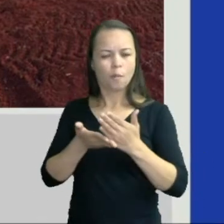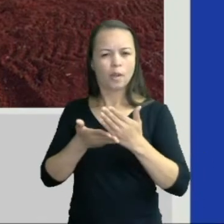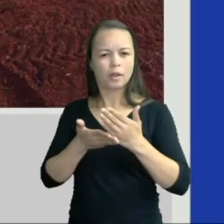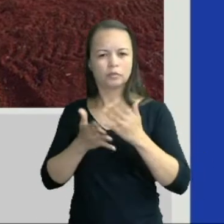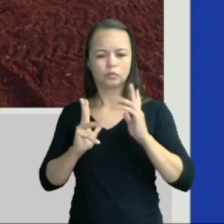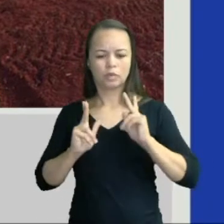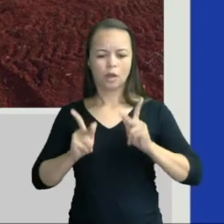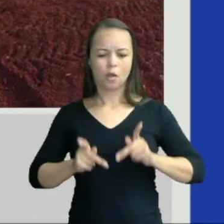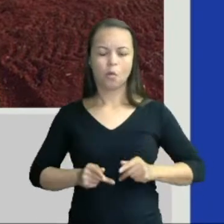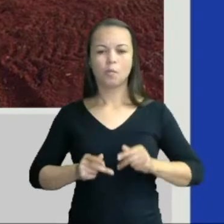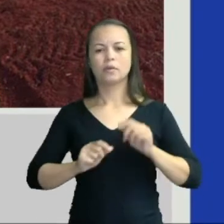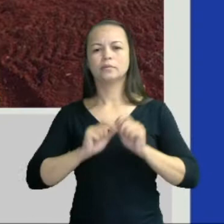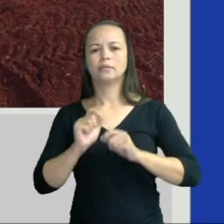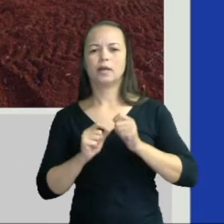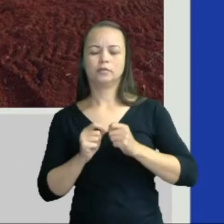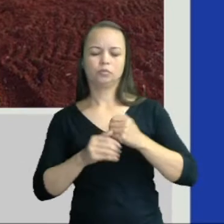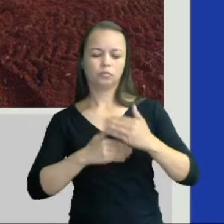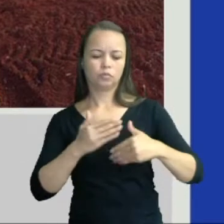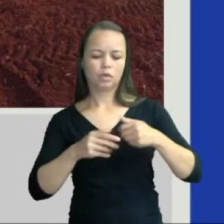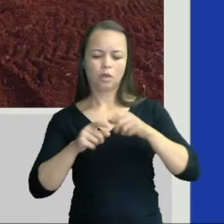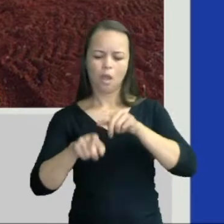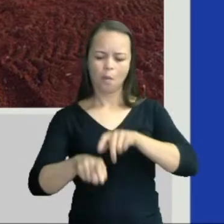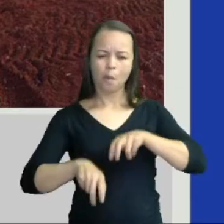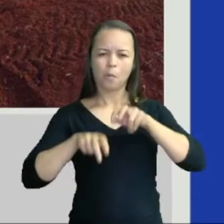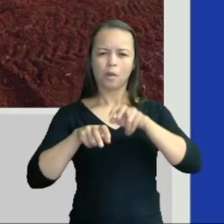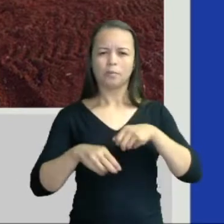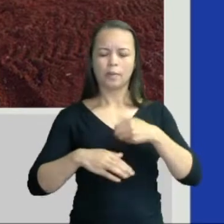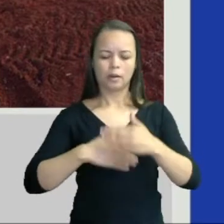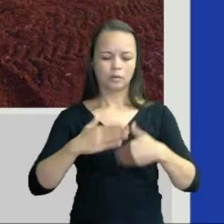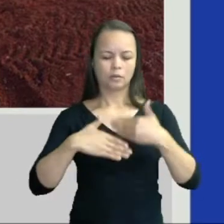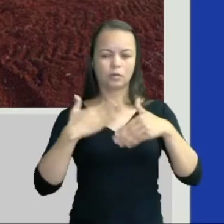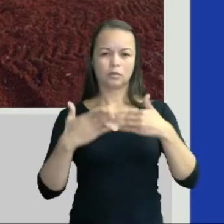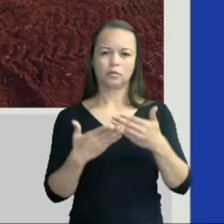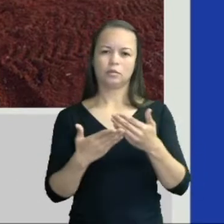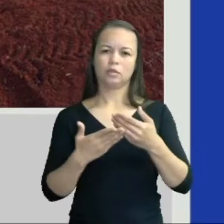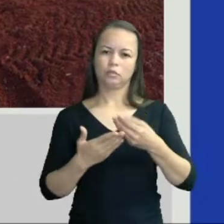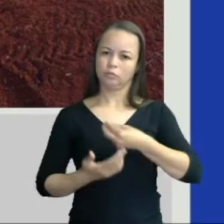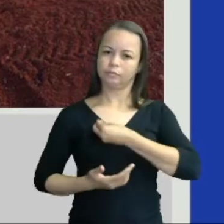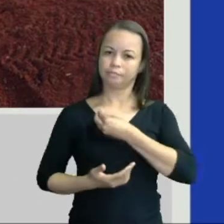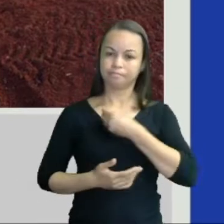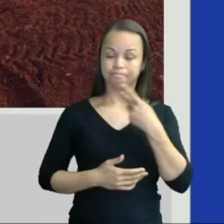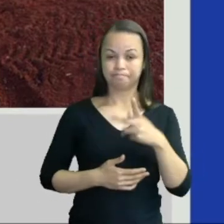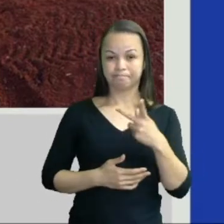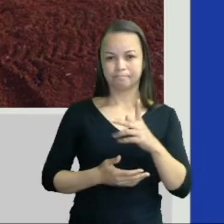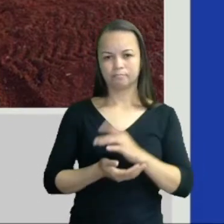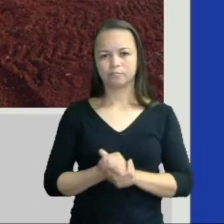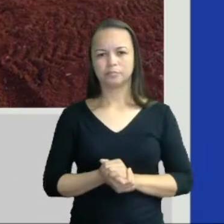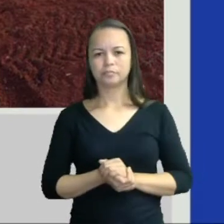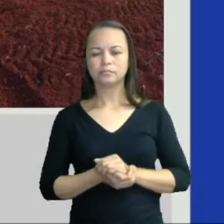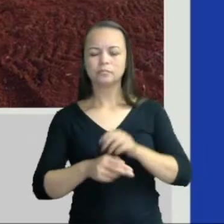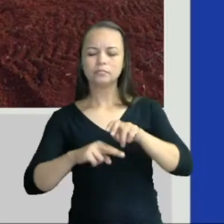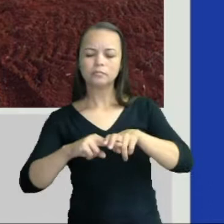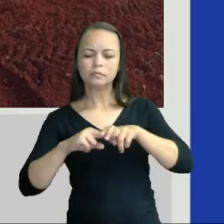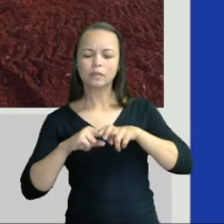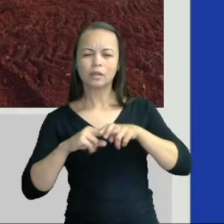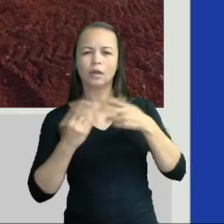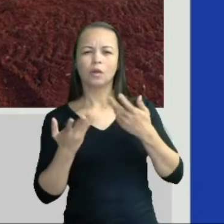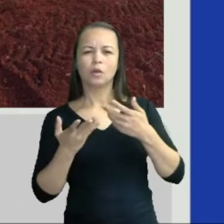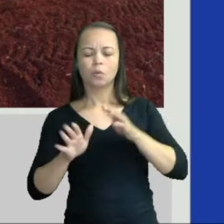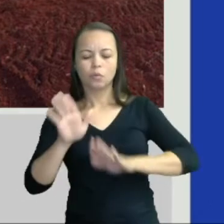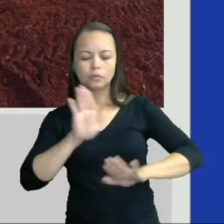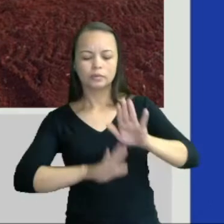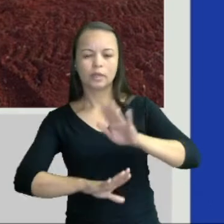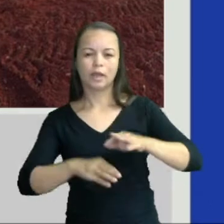humano utiliza o solo como recurso para sua manutenção e sobrevivência. Por isso, cuidar do solo é